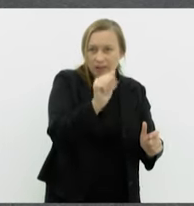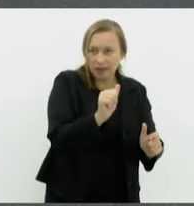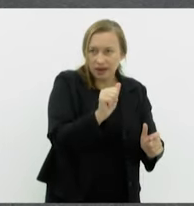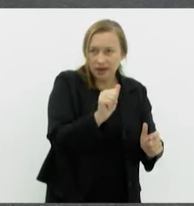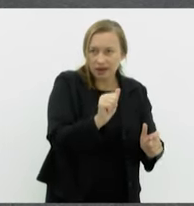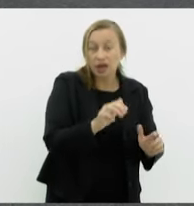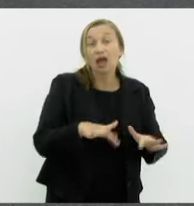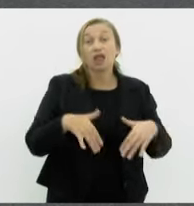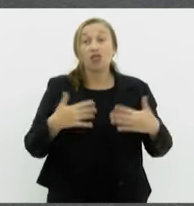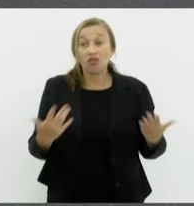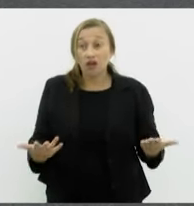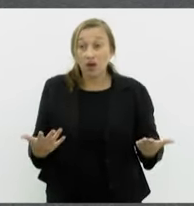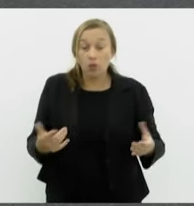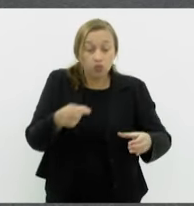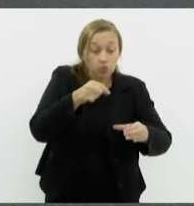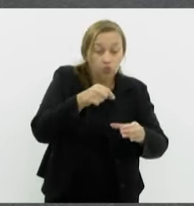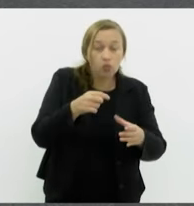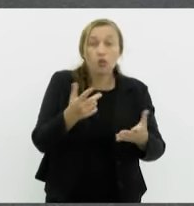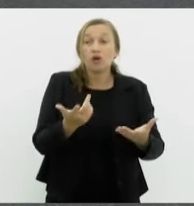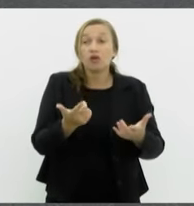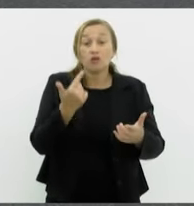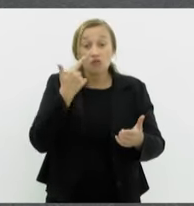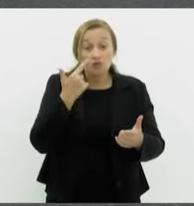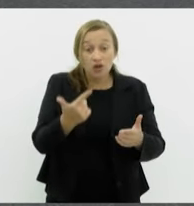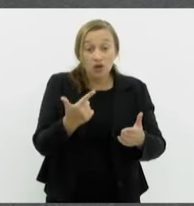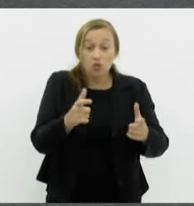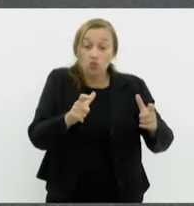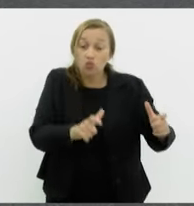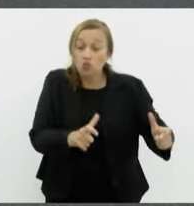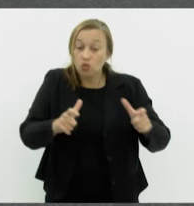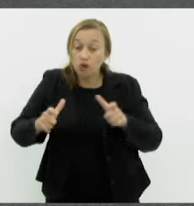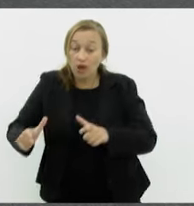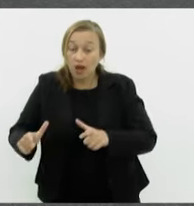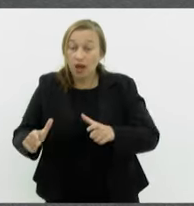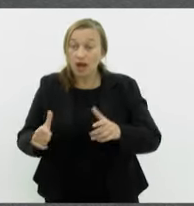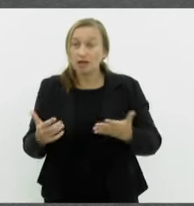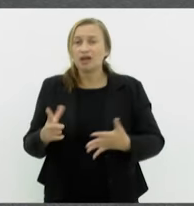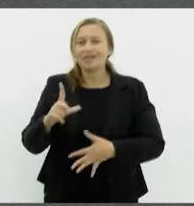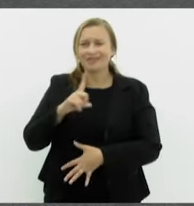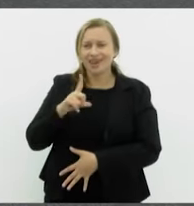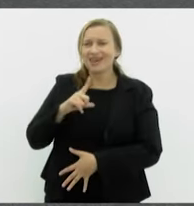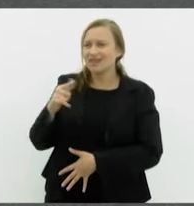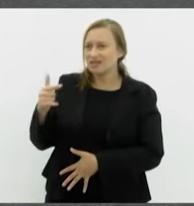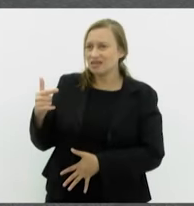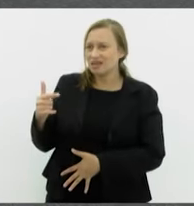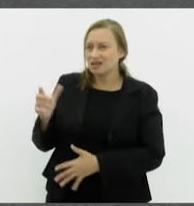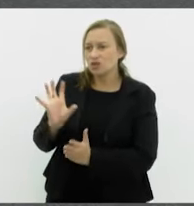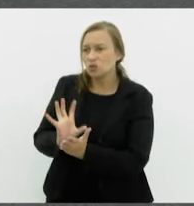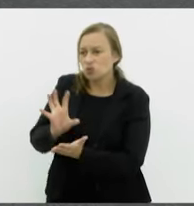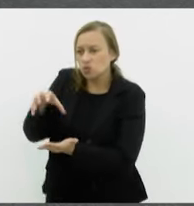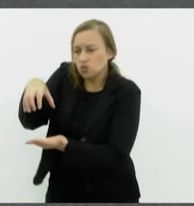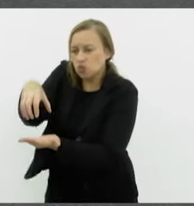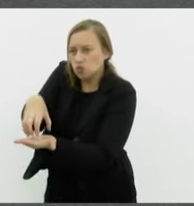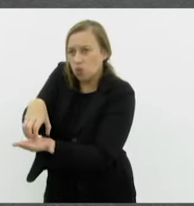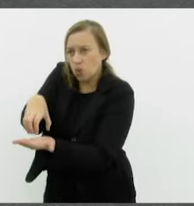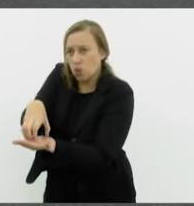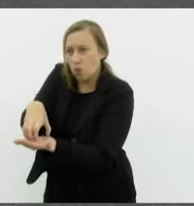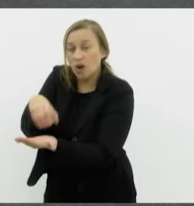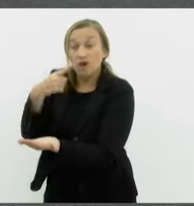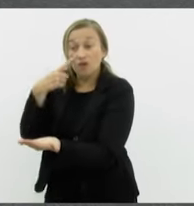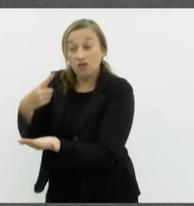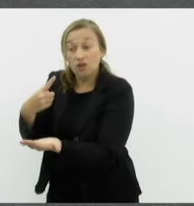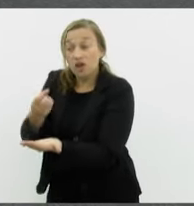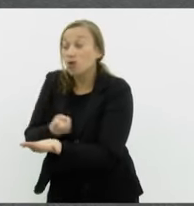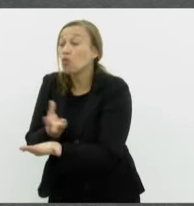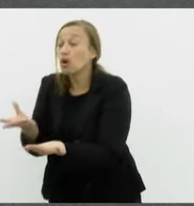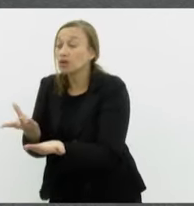para implantar uma unidade. Então, pergunta, tem sede? Conta tantos pontos. Tem plano